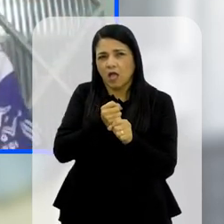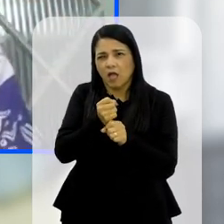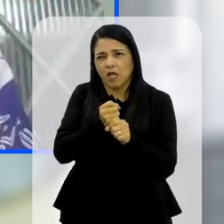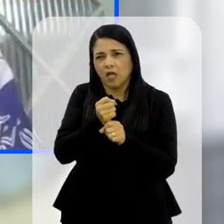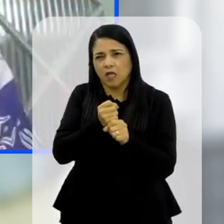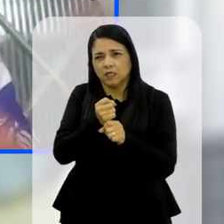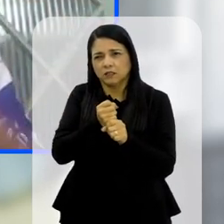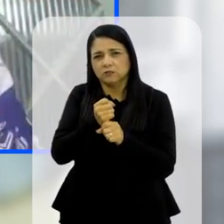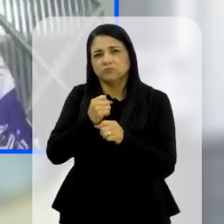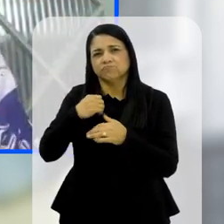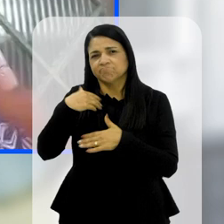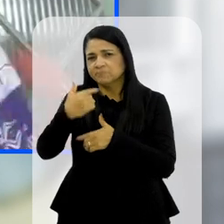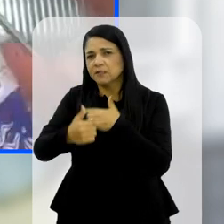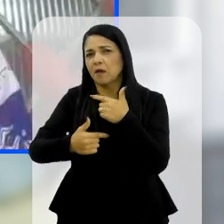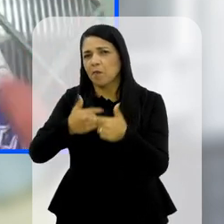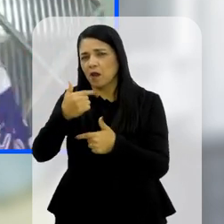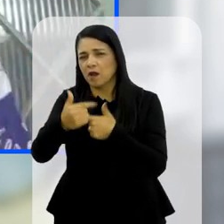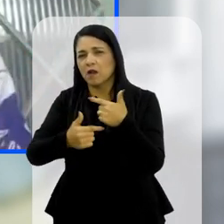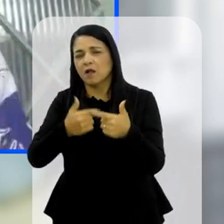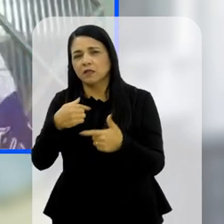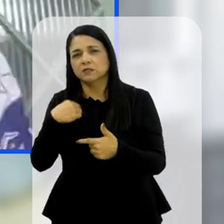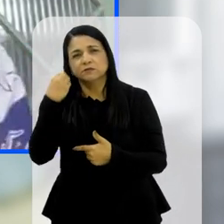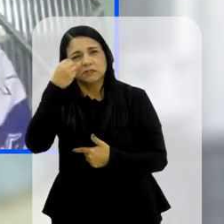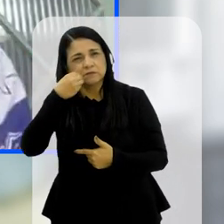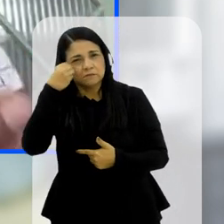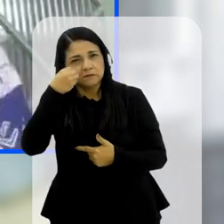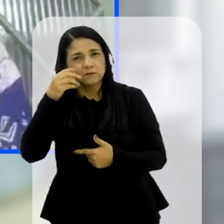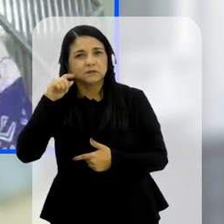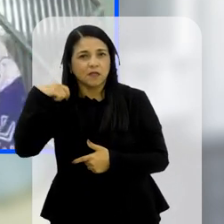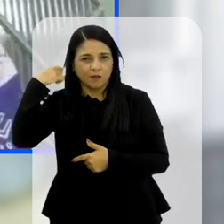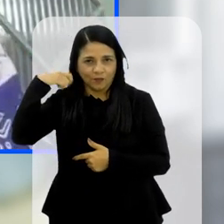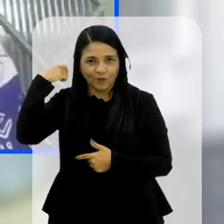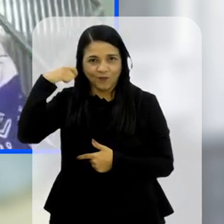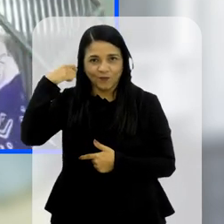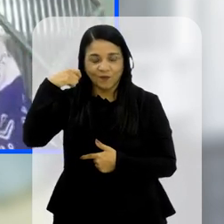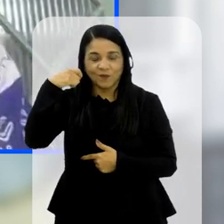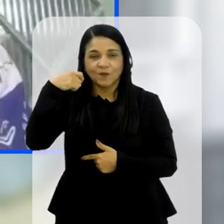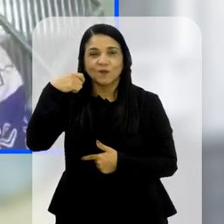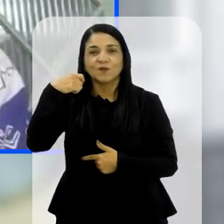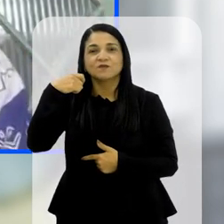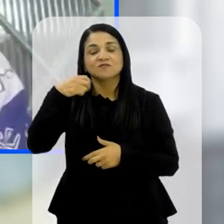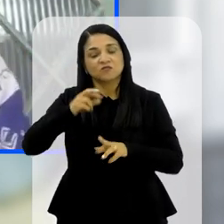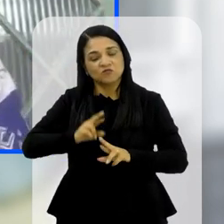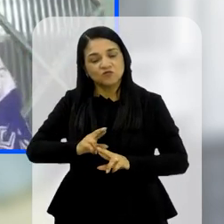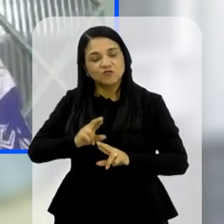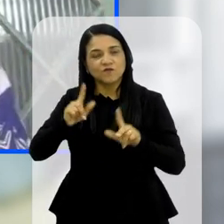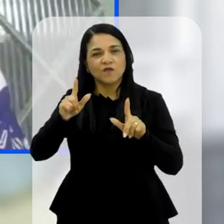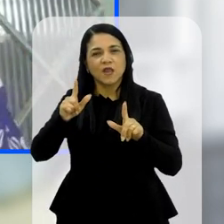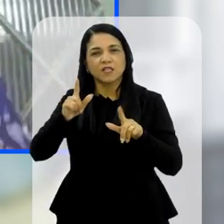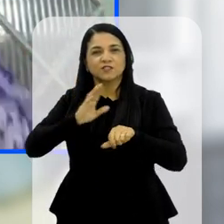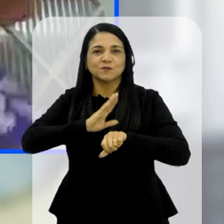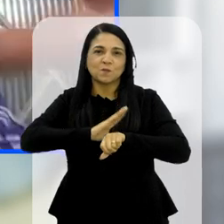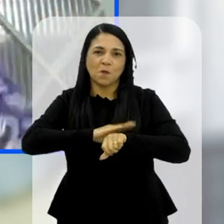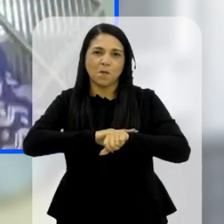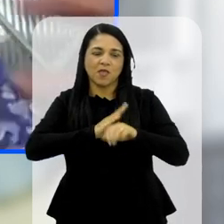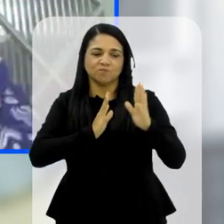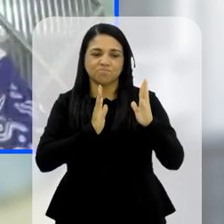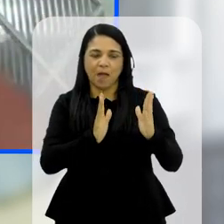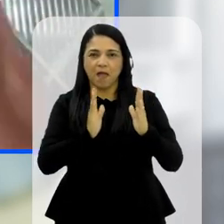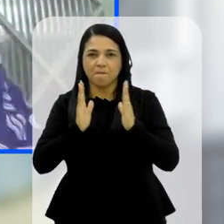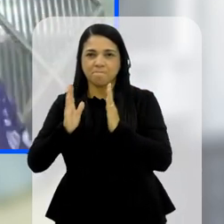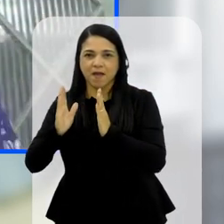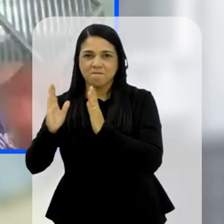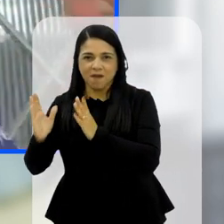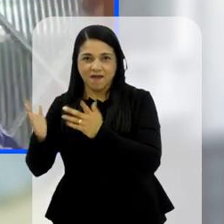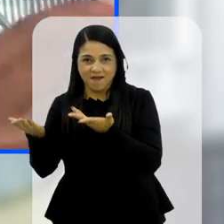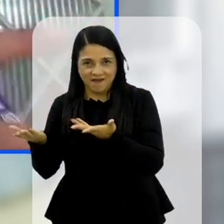17, 20 anos que eu devo ter aí já trabalhando e vivendo como ator. Eu acho que são